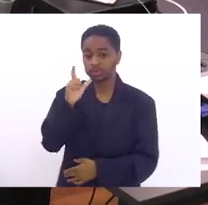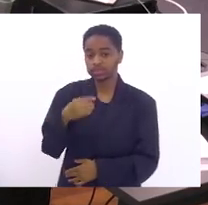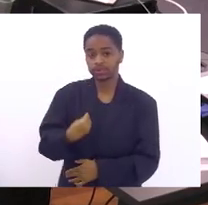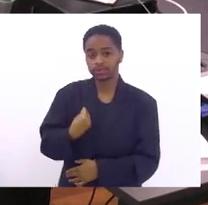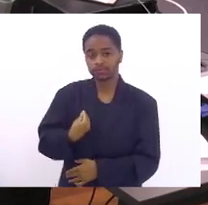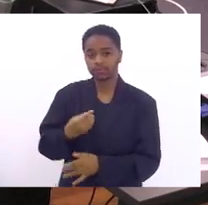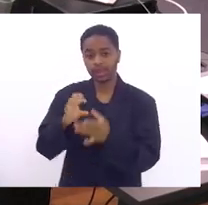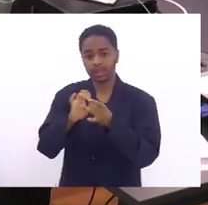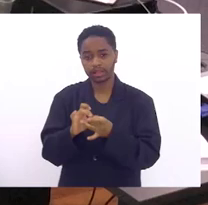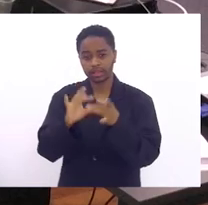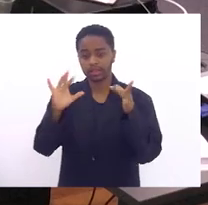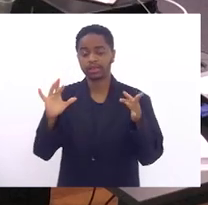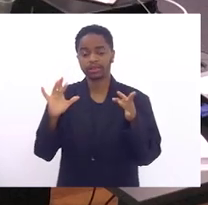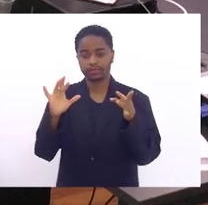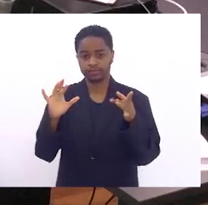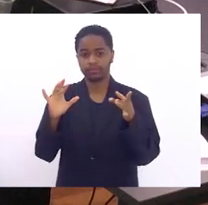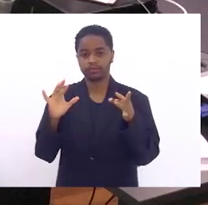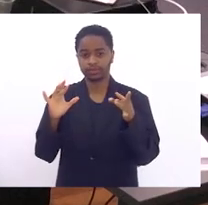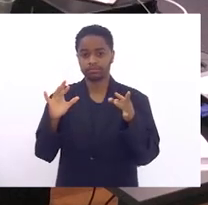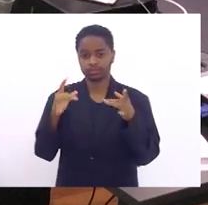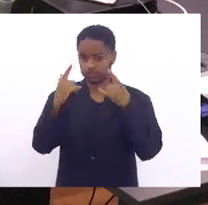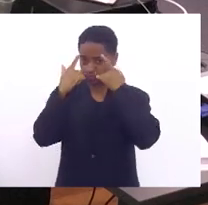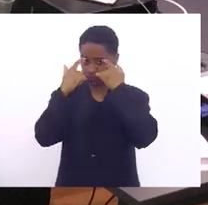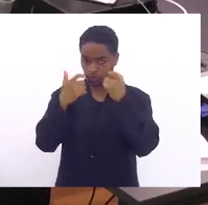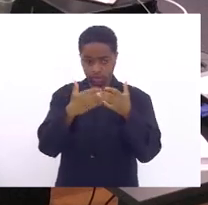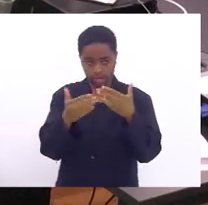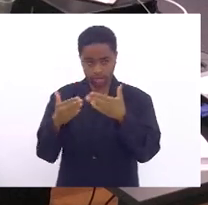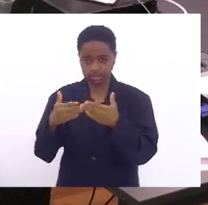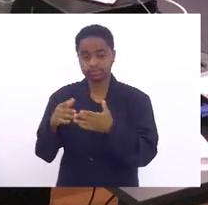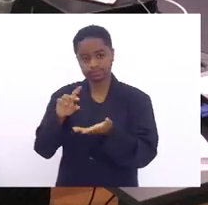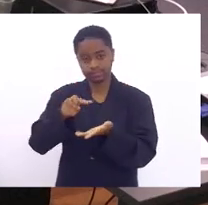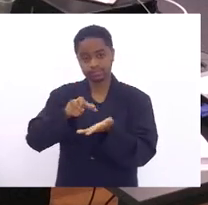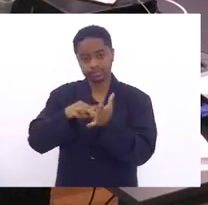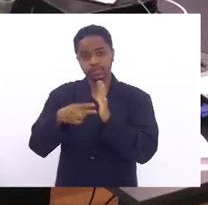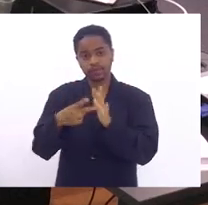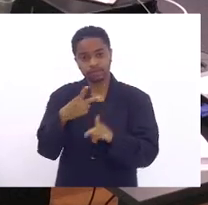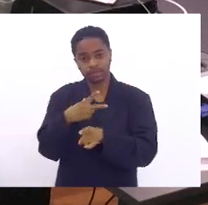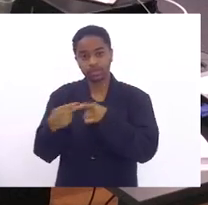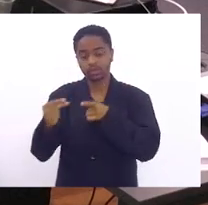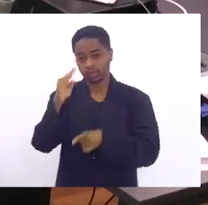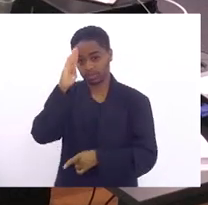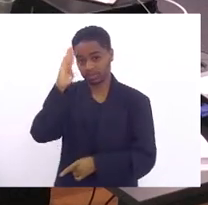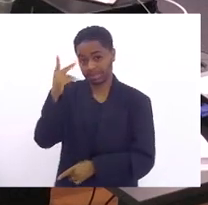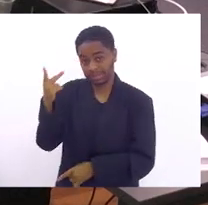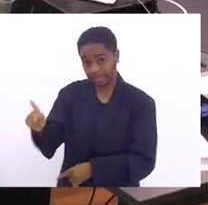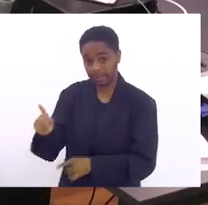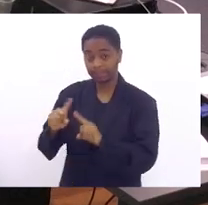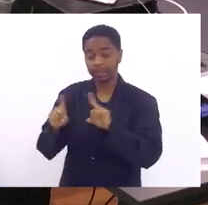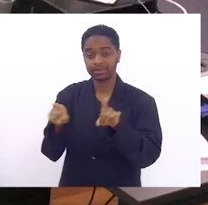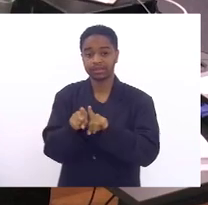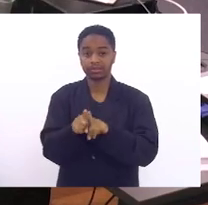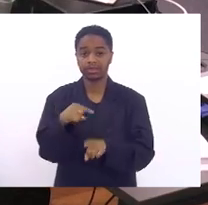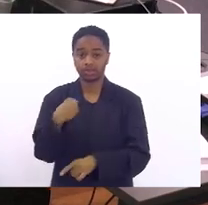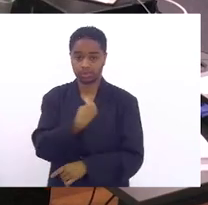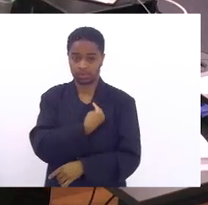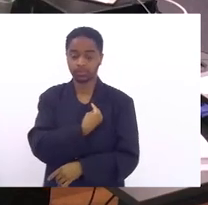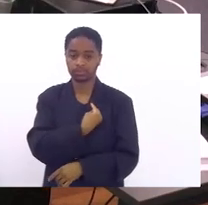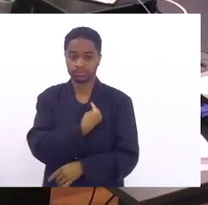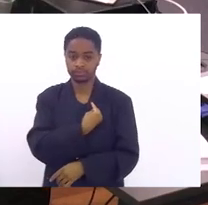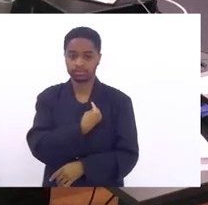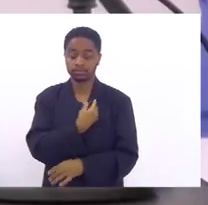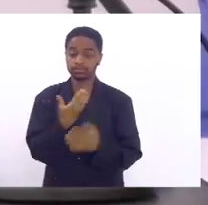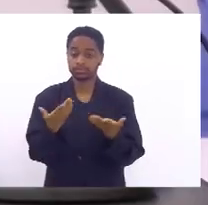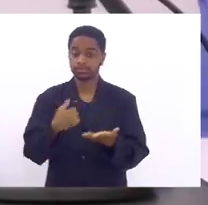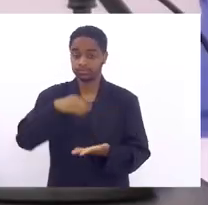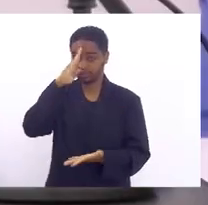livre de de qualquer forma de violência é uma vitória principalmente sua Mas um pouco nossa também né Acho que o